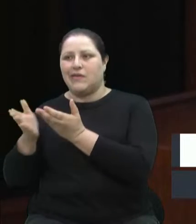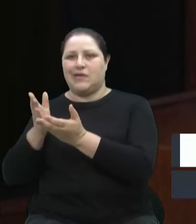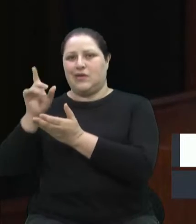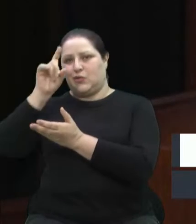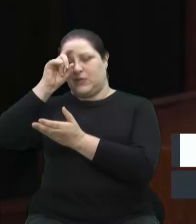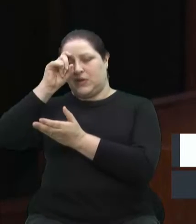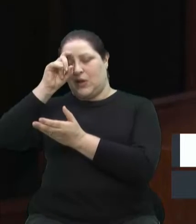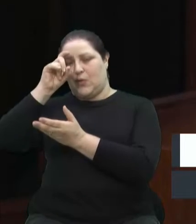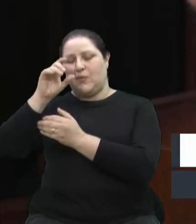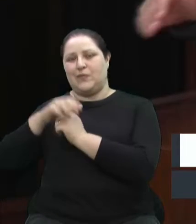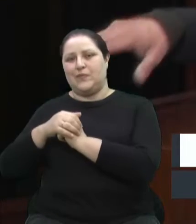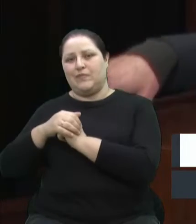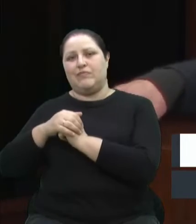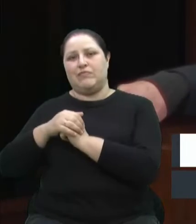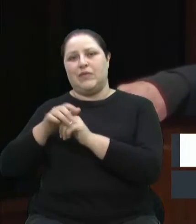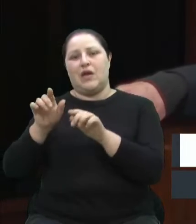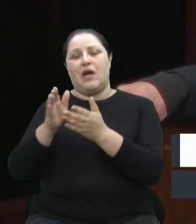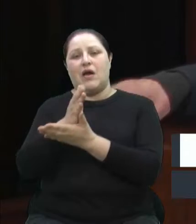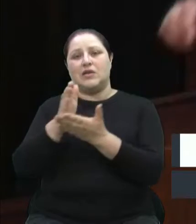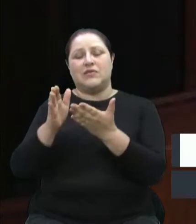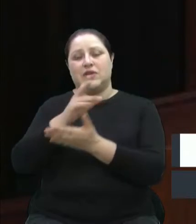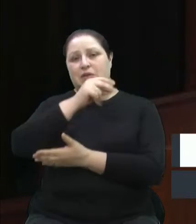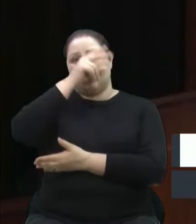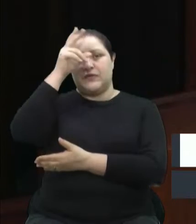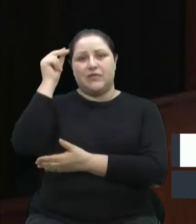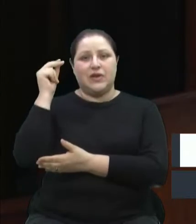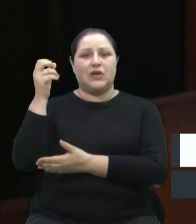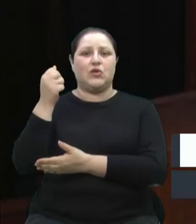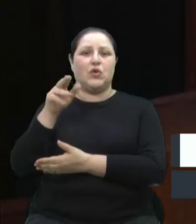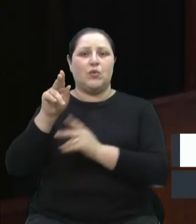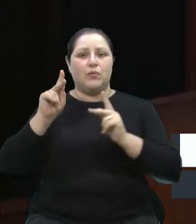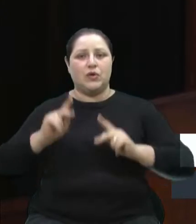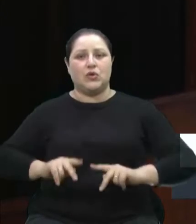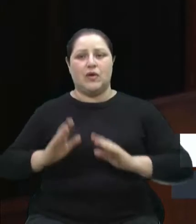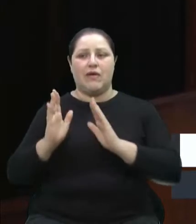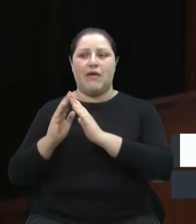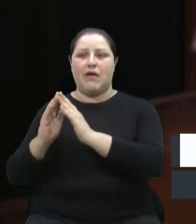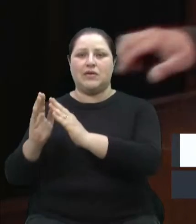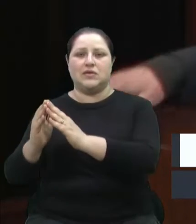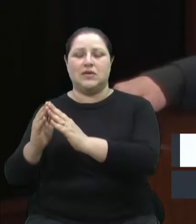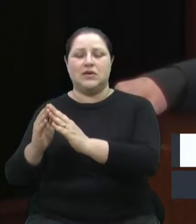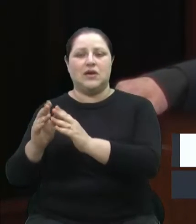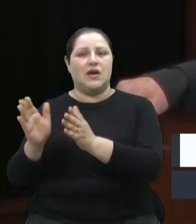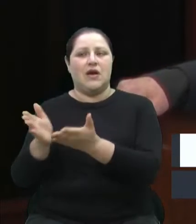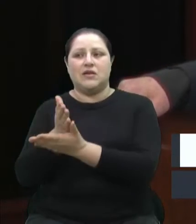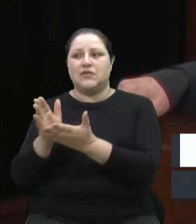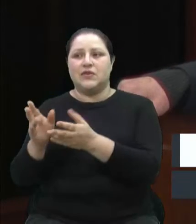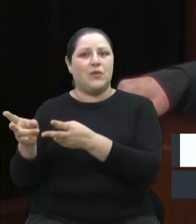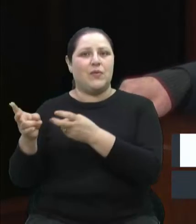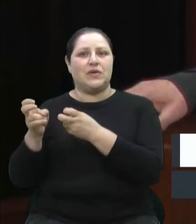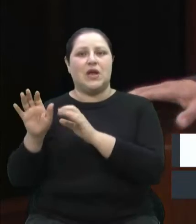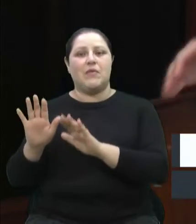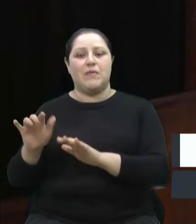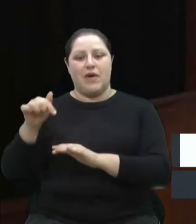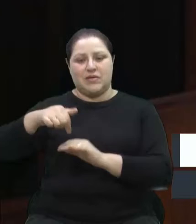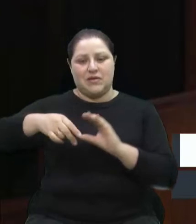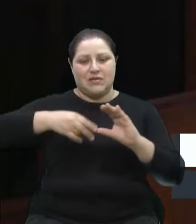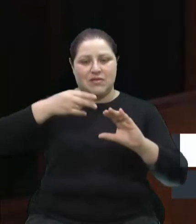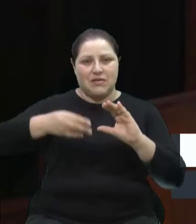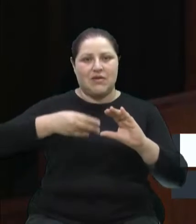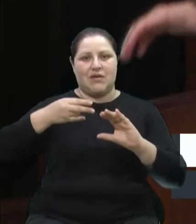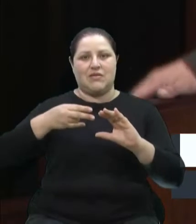municípios, até mesmo aos próprios prefeitos, que muitas vezes essa casa aqui, nós vereadores, através dos